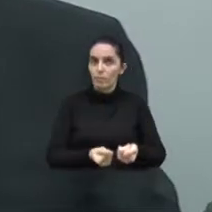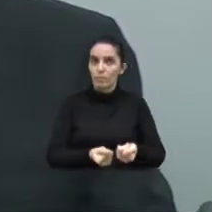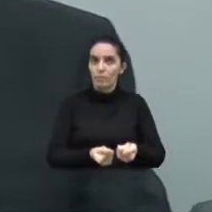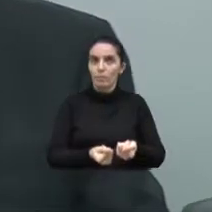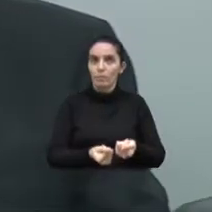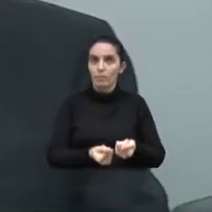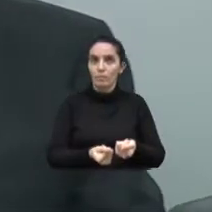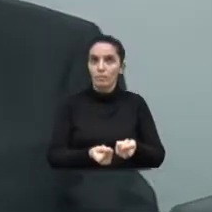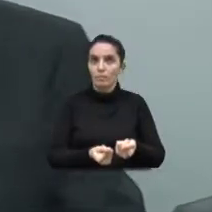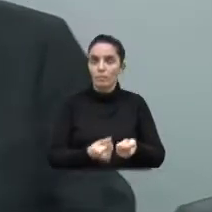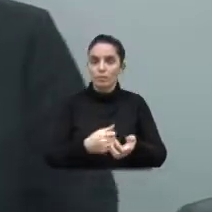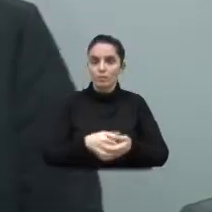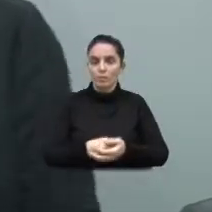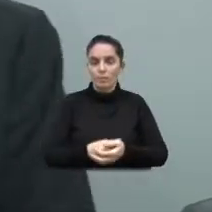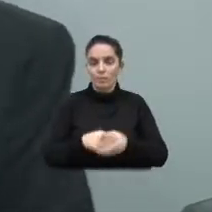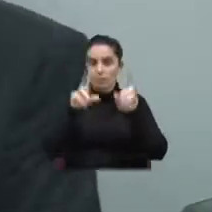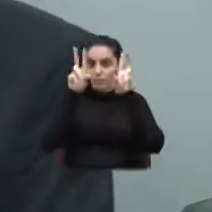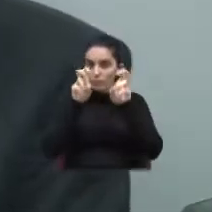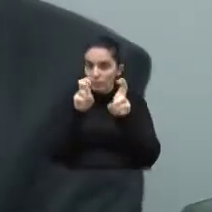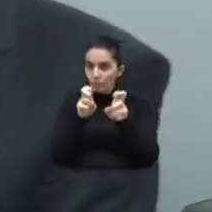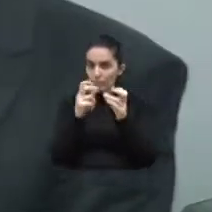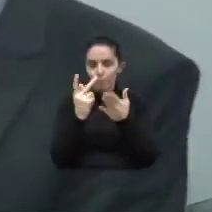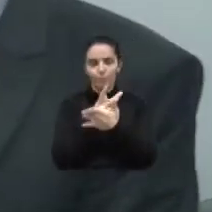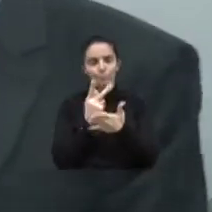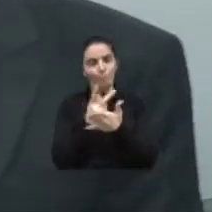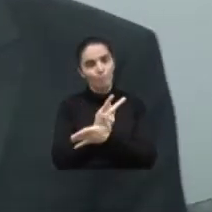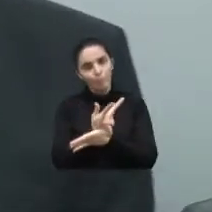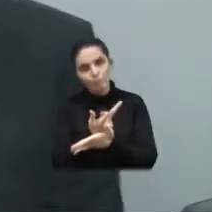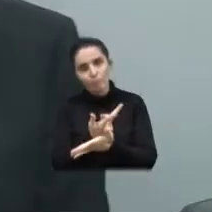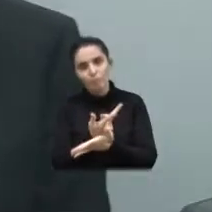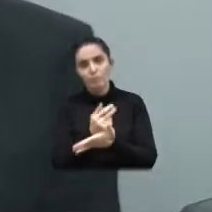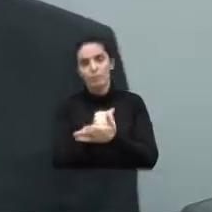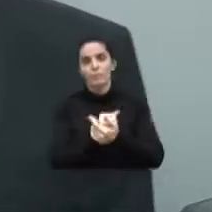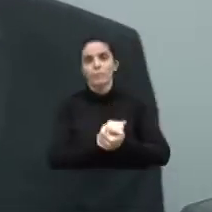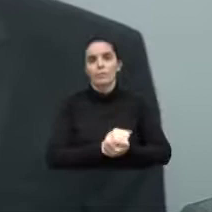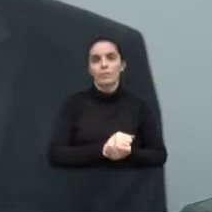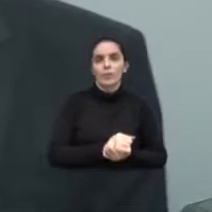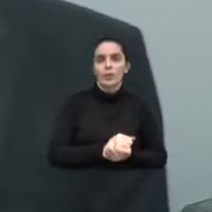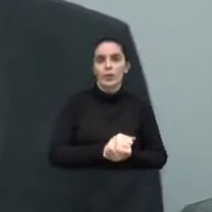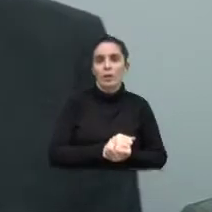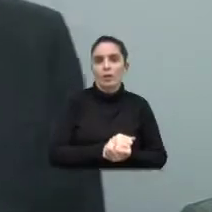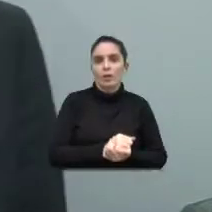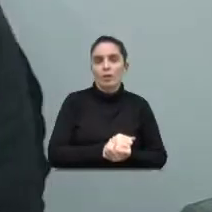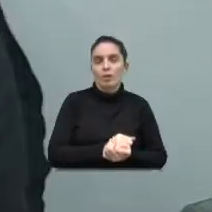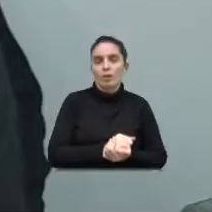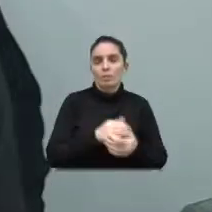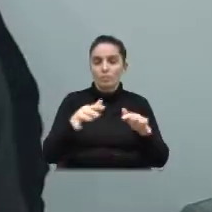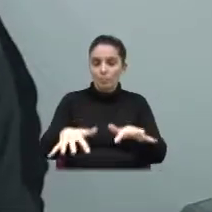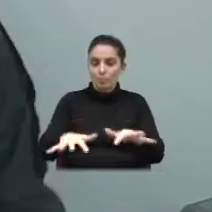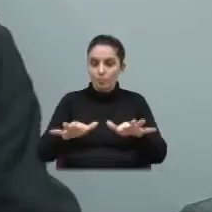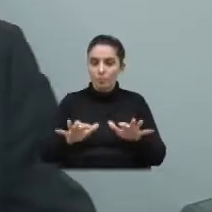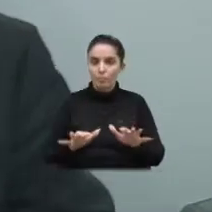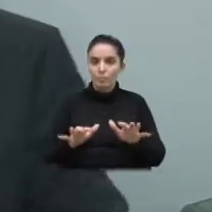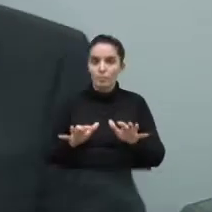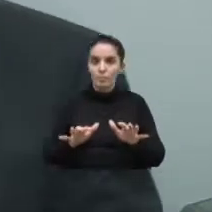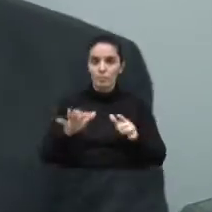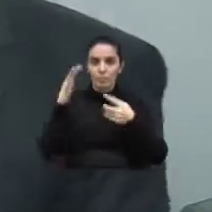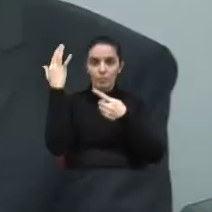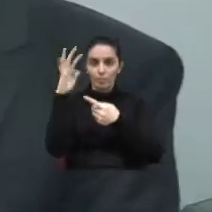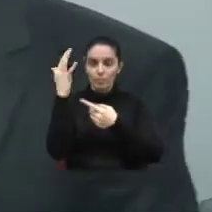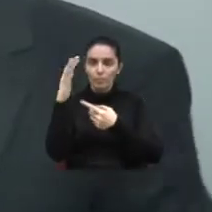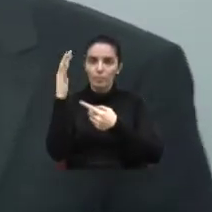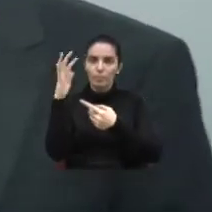errados, esquerdistas, interesses das pessoas que vêm aqui e batem palma. Desse partido aqui, que eu não vou nem citar